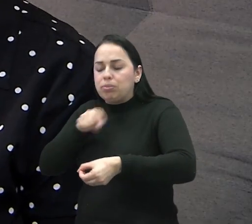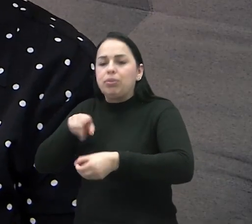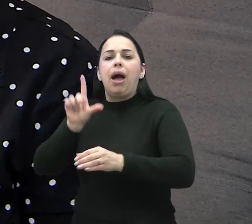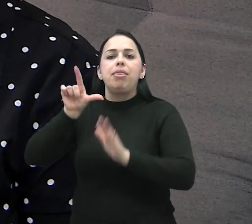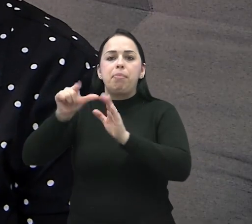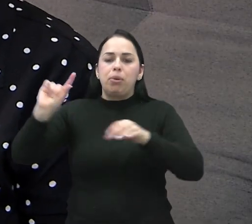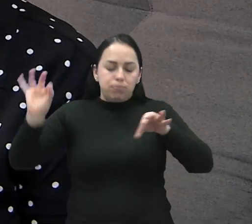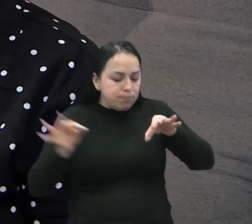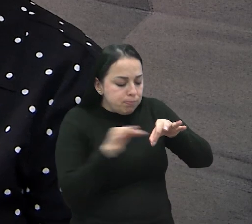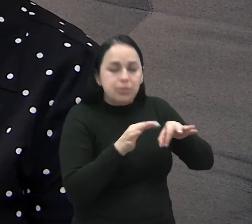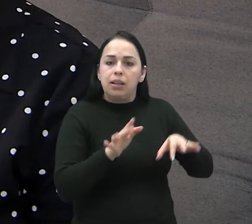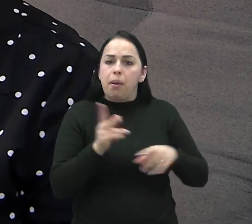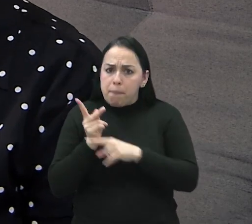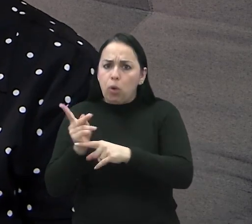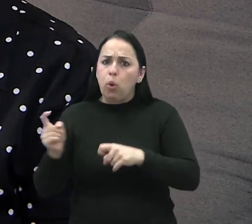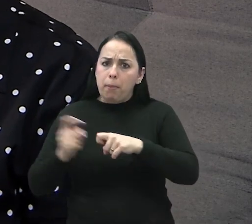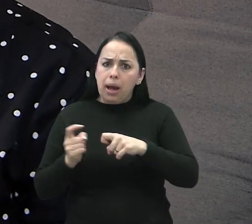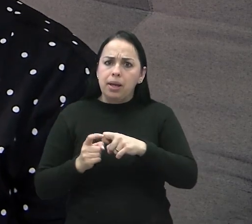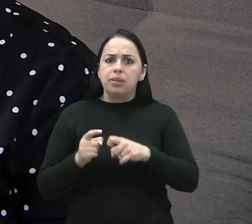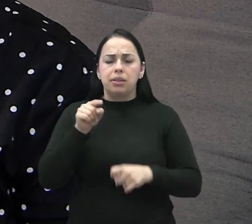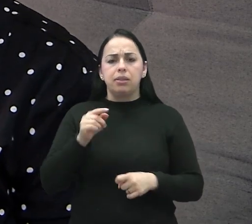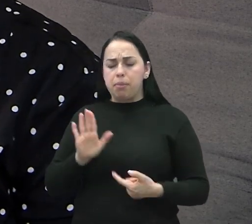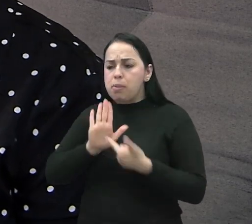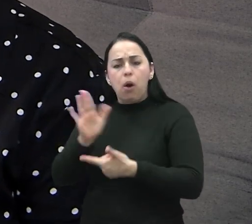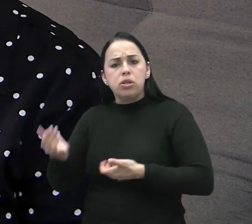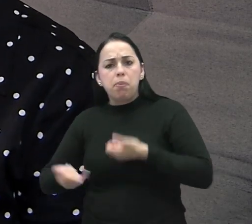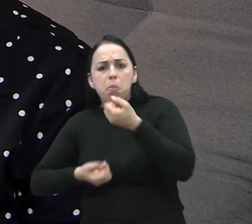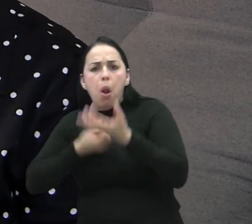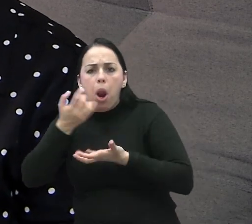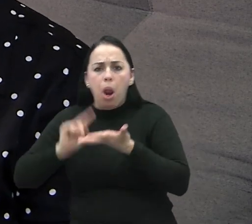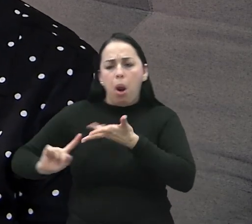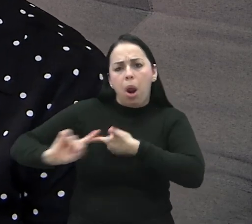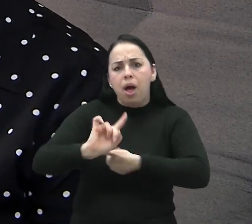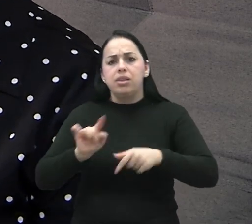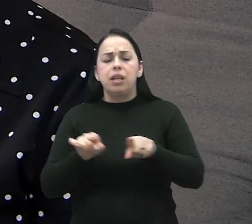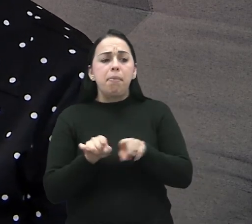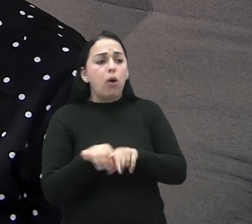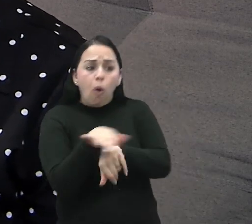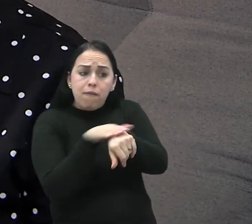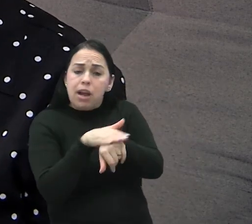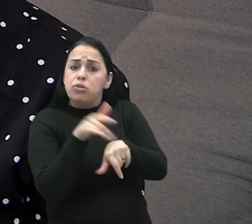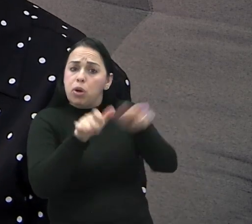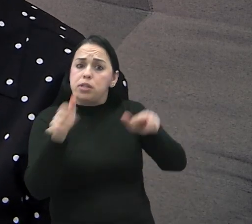uma dificuldade, que as pessoas não tenham vergonha. Procure ajuda médica, se exponha, se abra e até mesmo